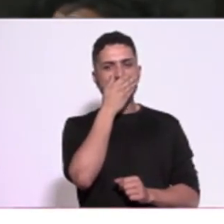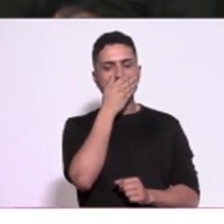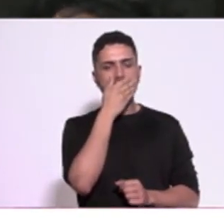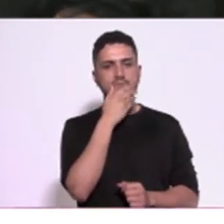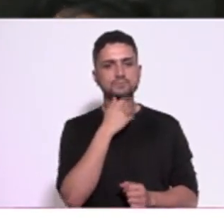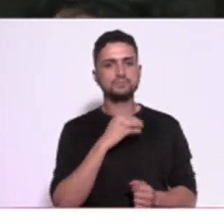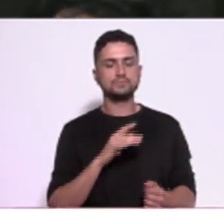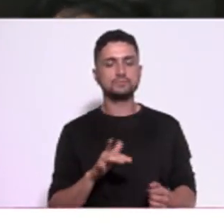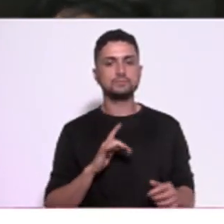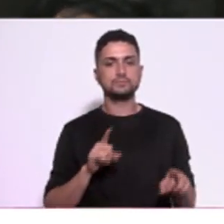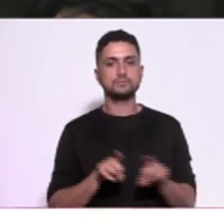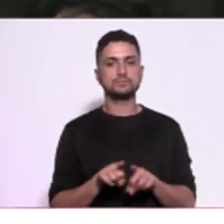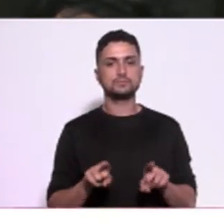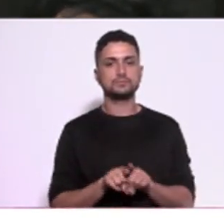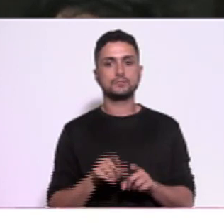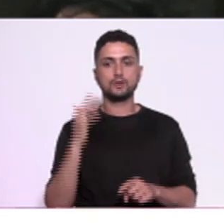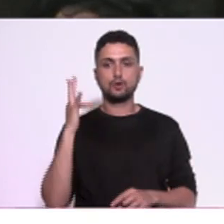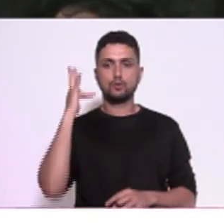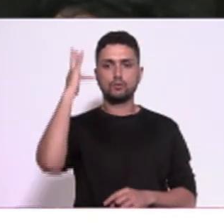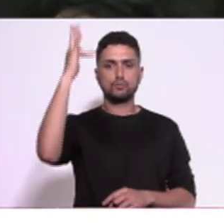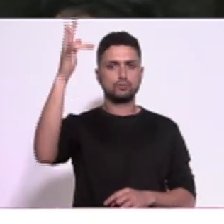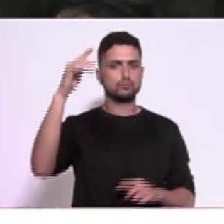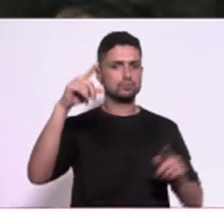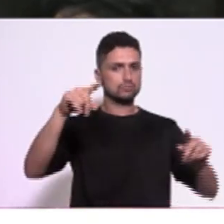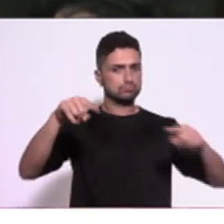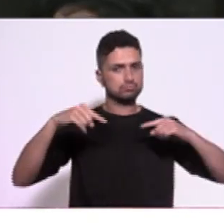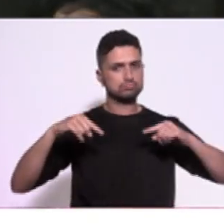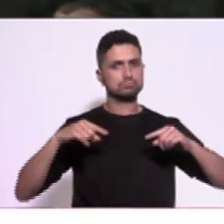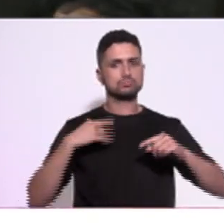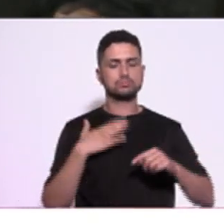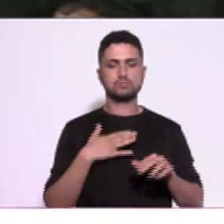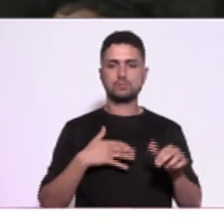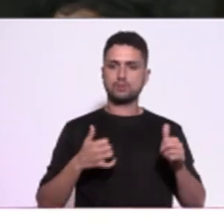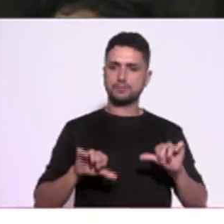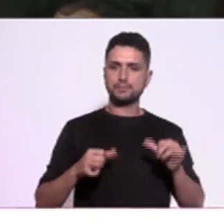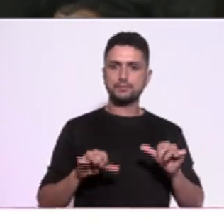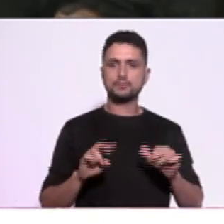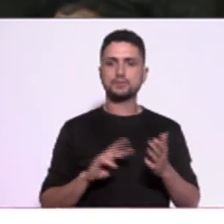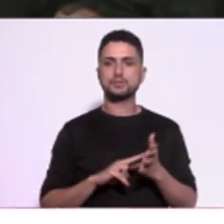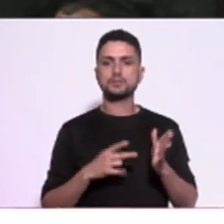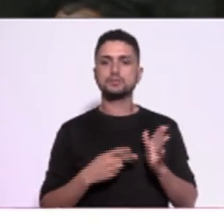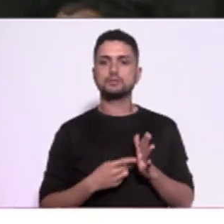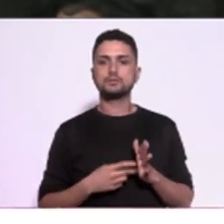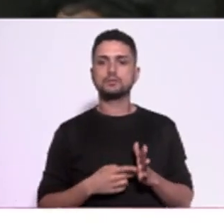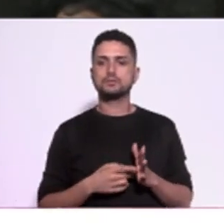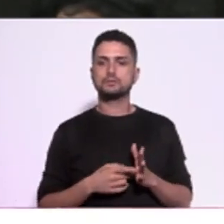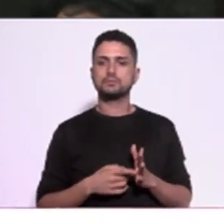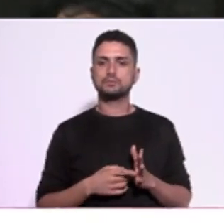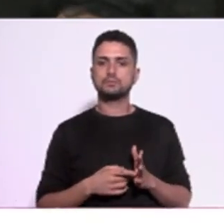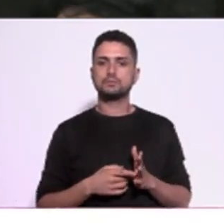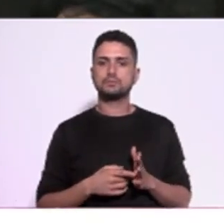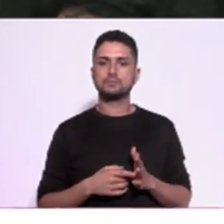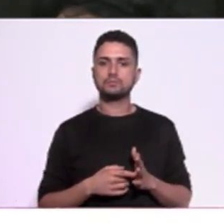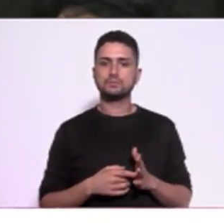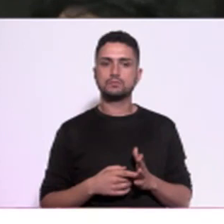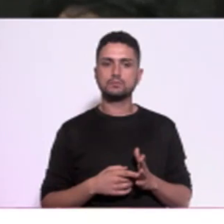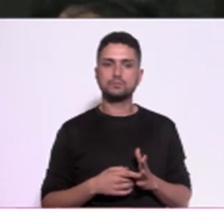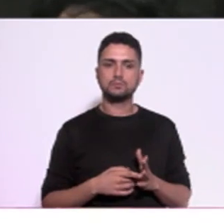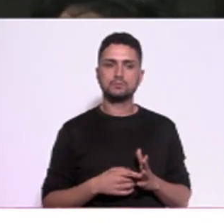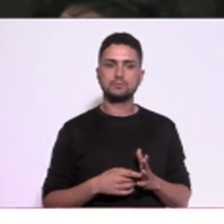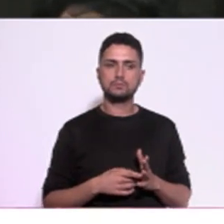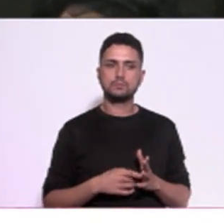futuro desafiador, que na minha avaliação significa investir cada vez mais